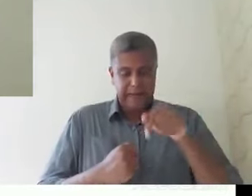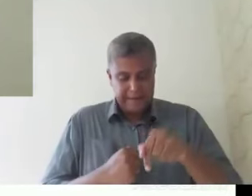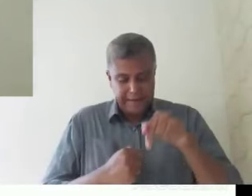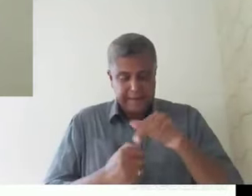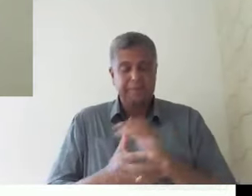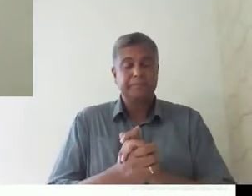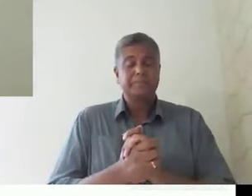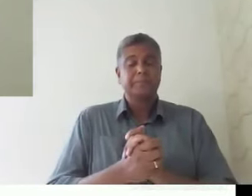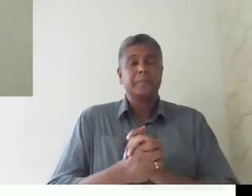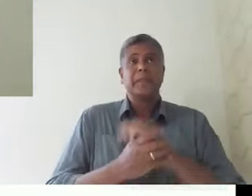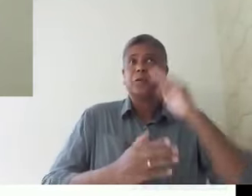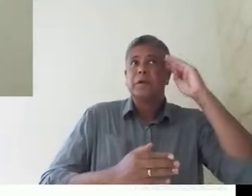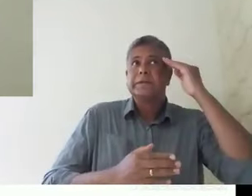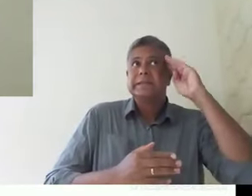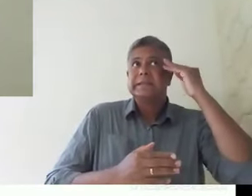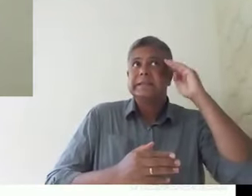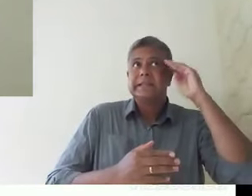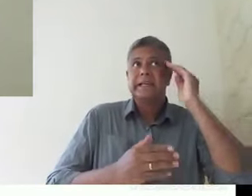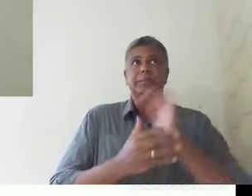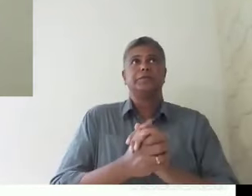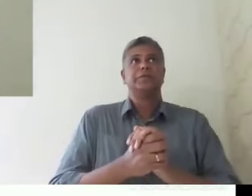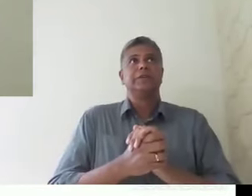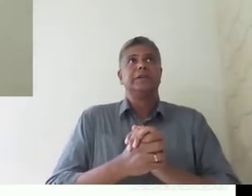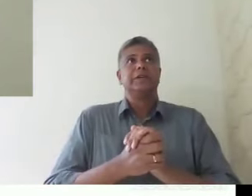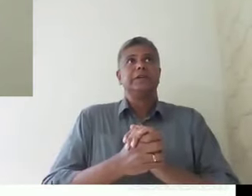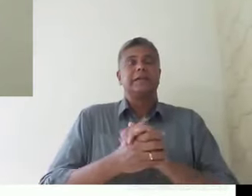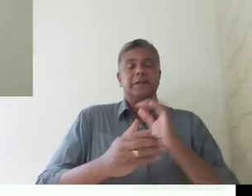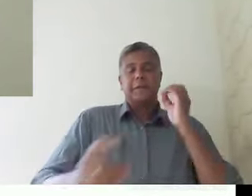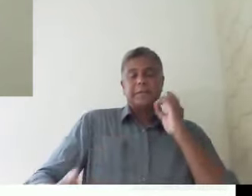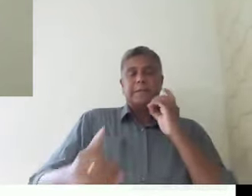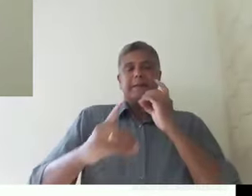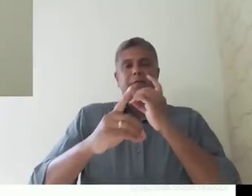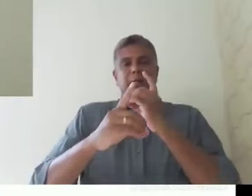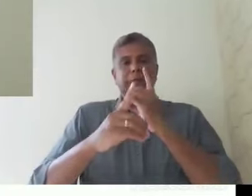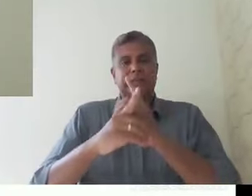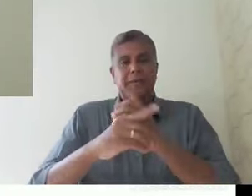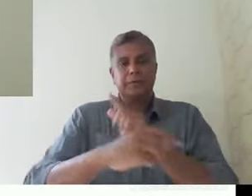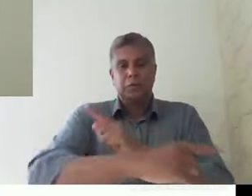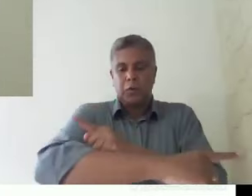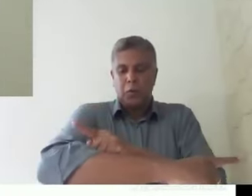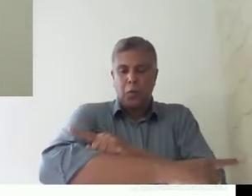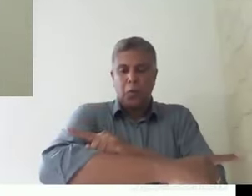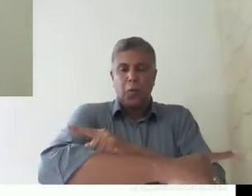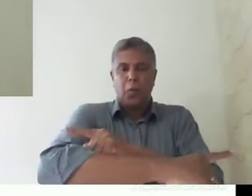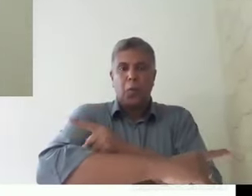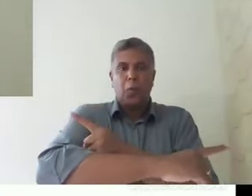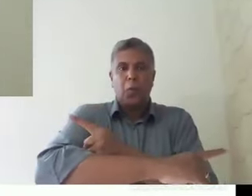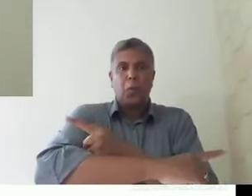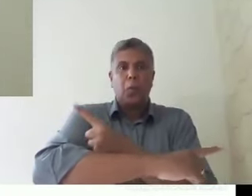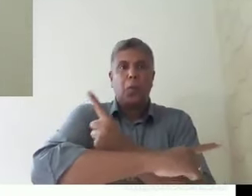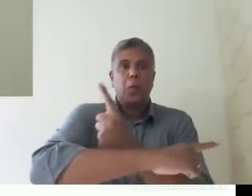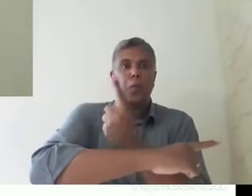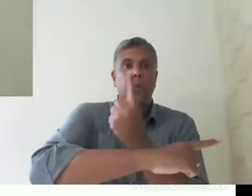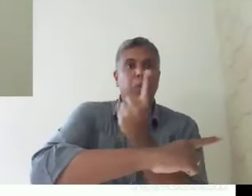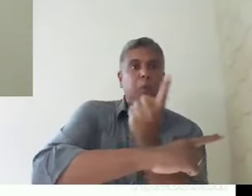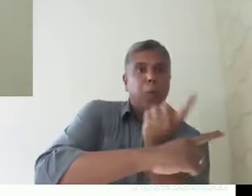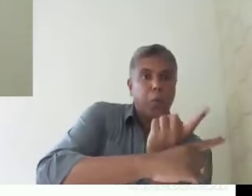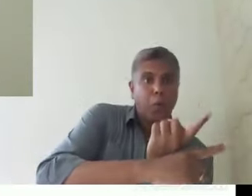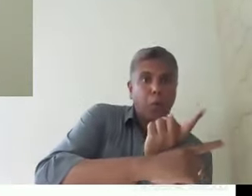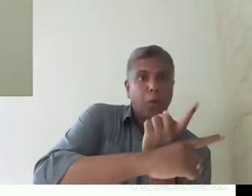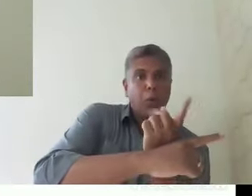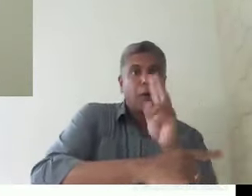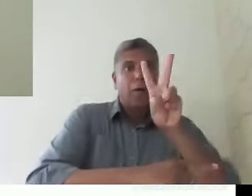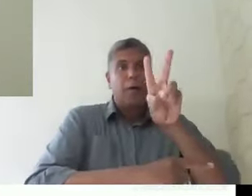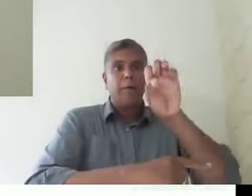num determinado tempo, a gente chega à grandeza de velocidade. Tipicamente, a gente